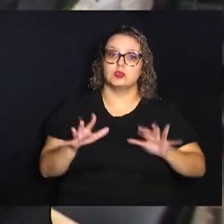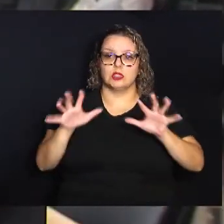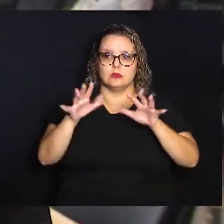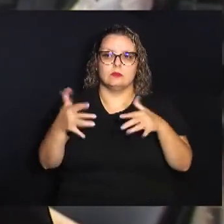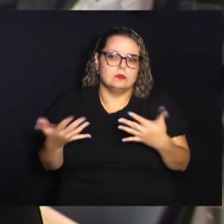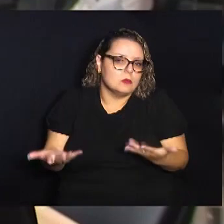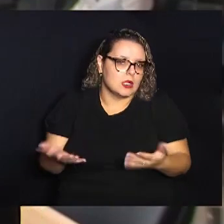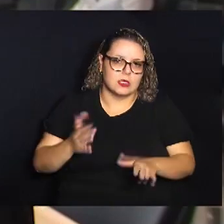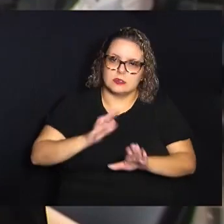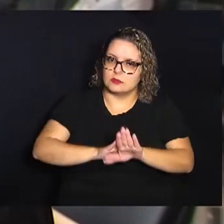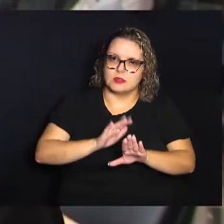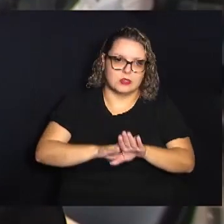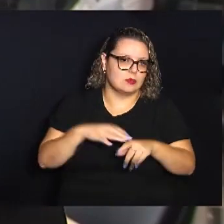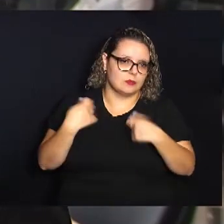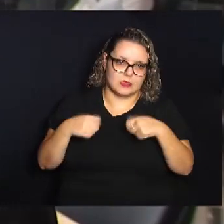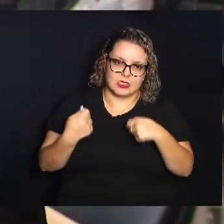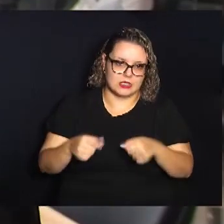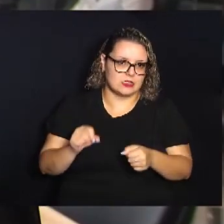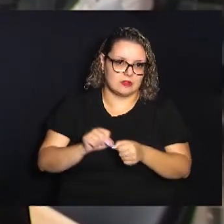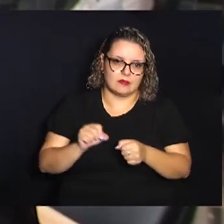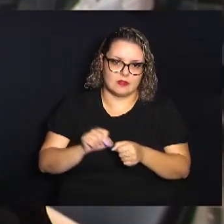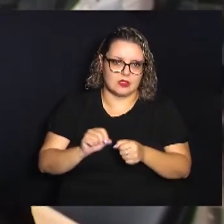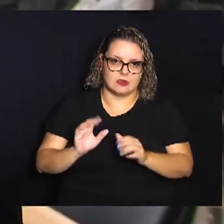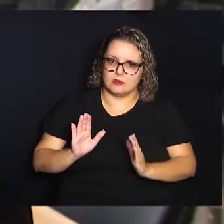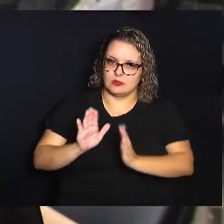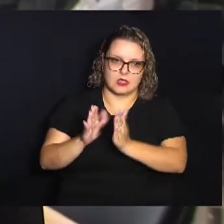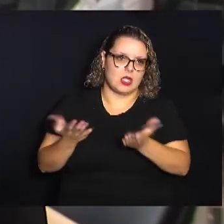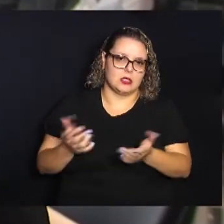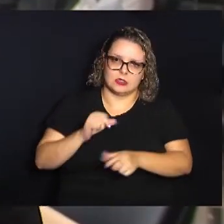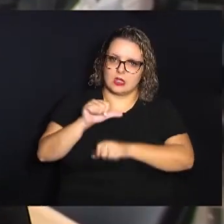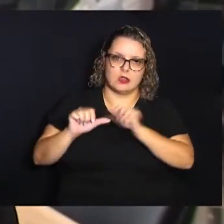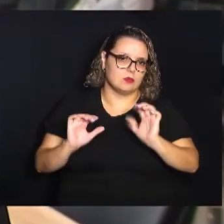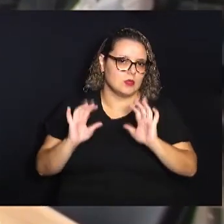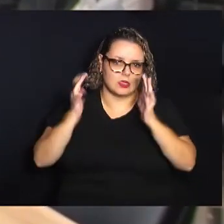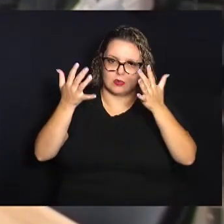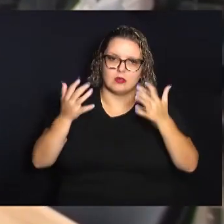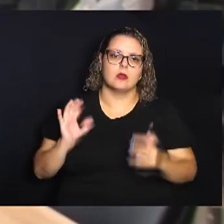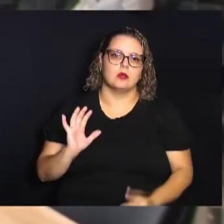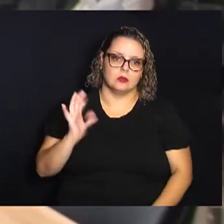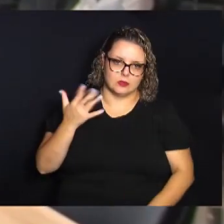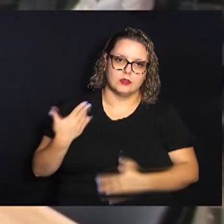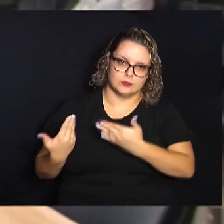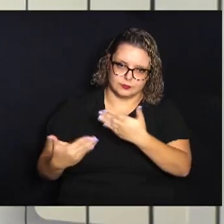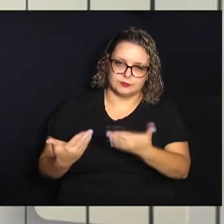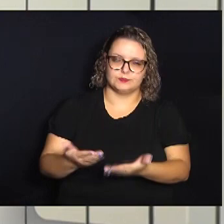há medidas efetivas que precisam ser tomadas diante das mudanças climáticas que estão em curso.